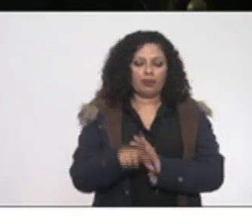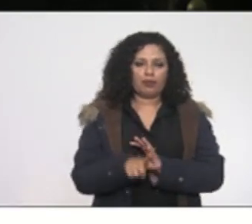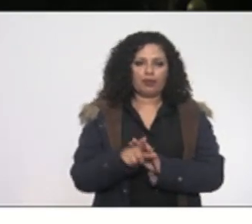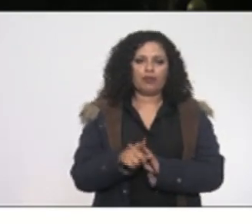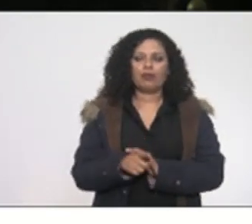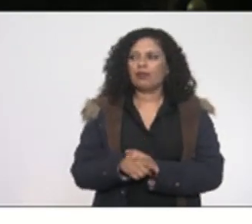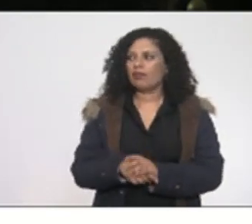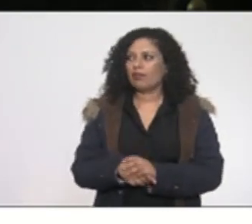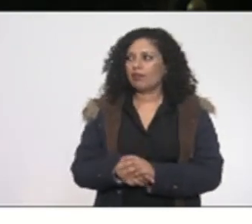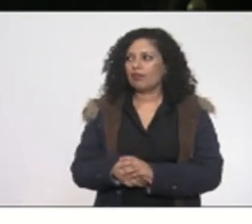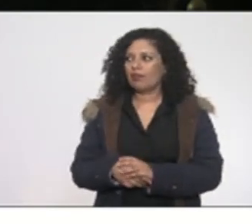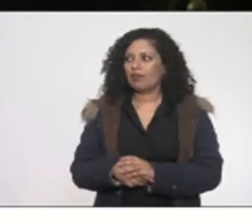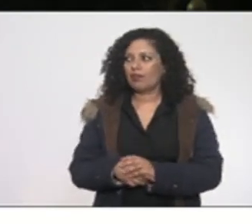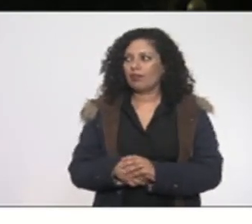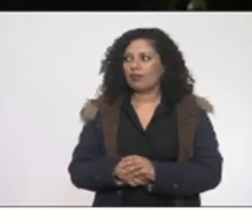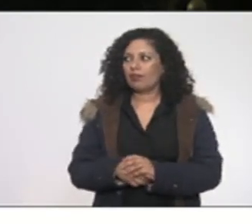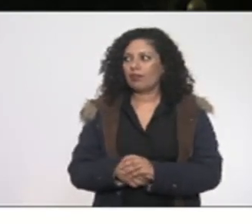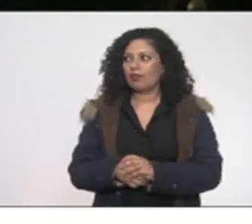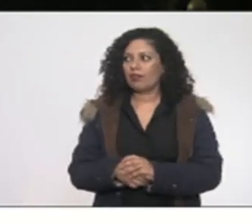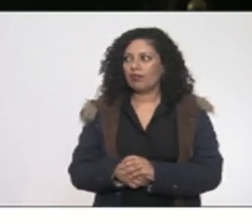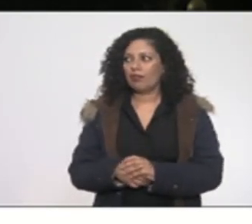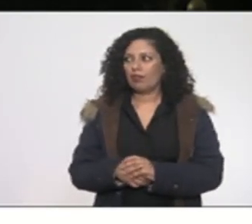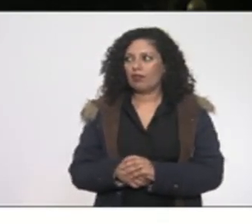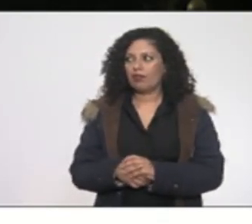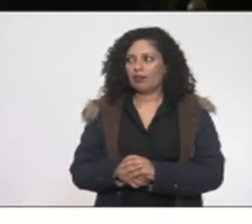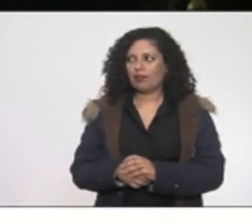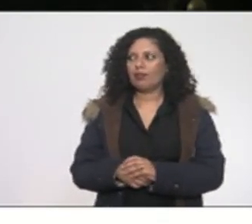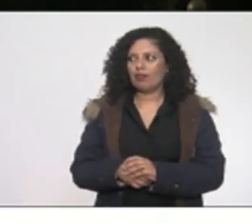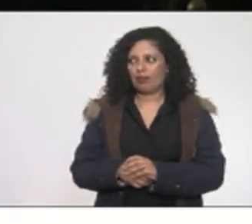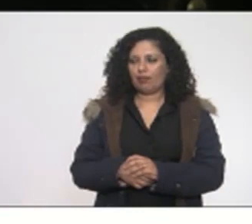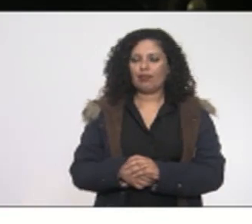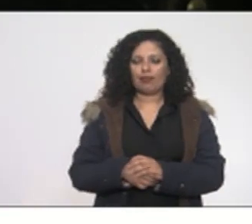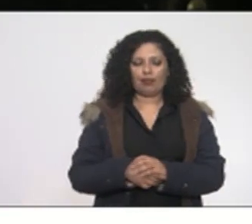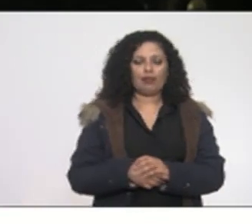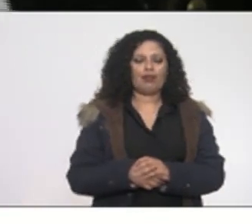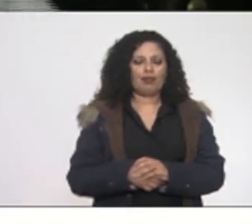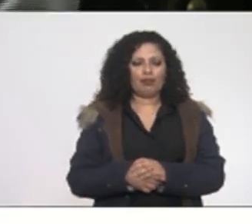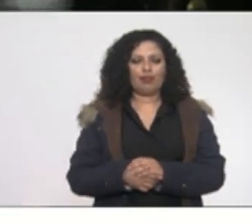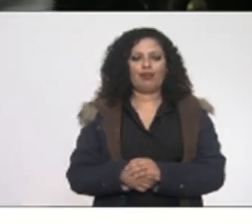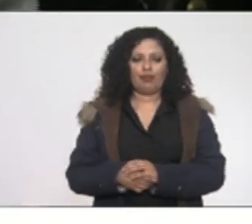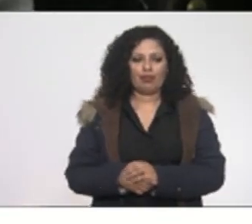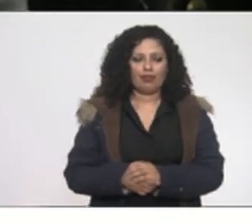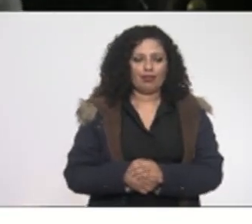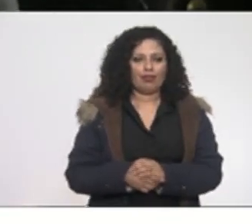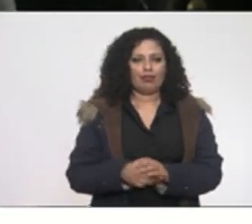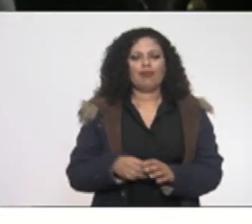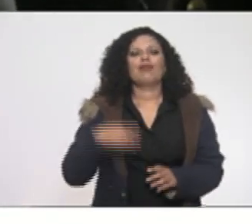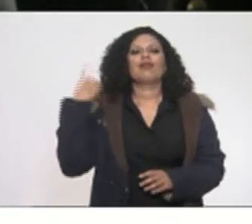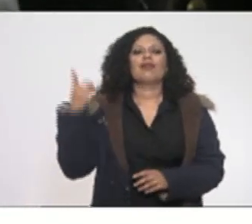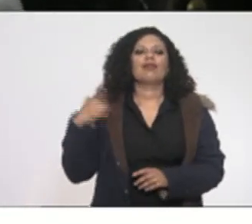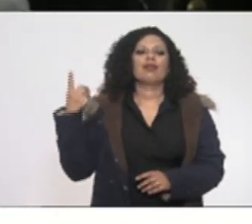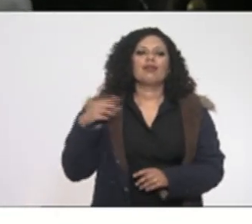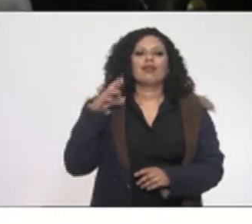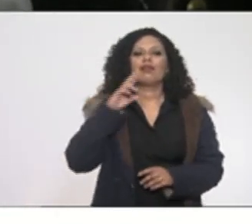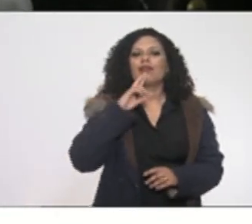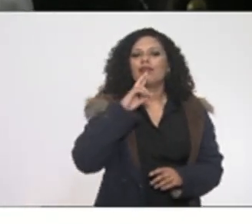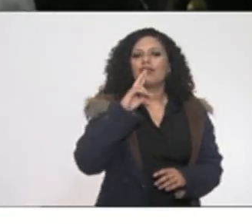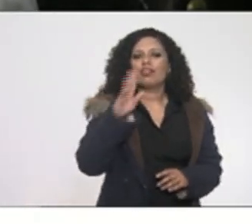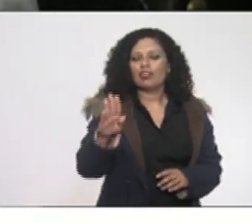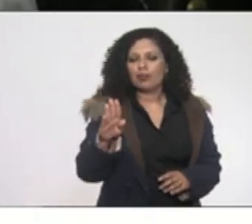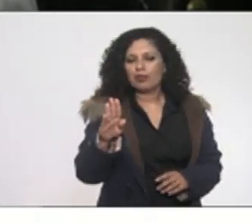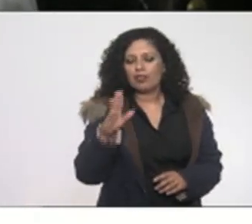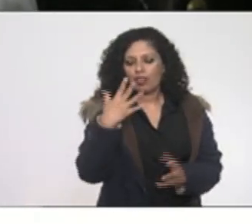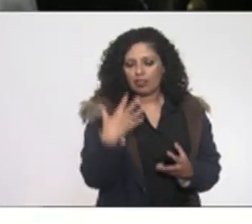Eu gostaria agora de abrir para as considerações finais, deputado Jair Bittencourt, deputado relator Rodrigo Bacelar,